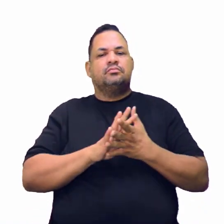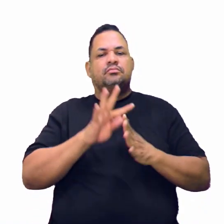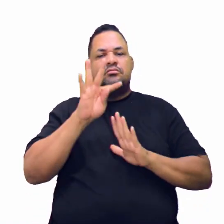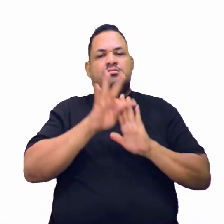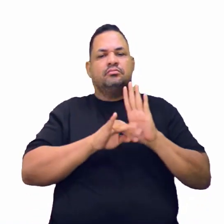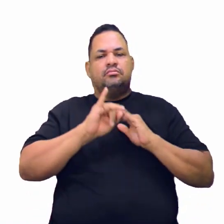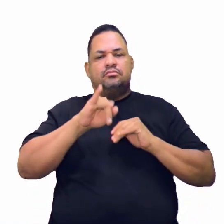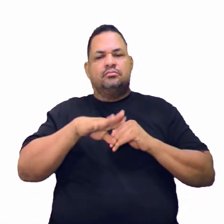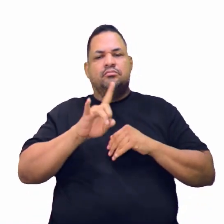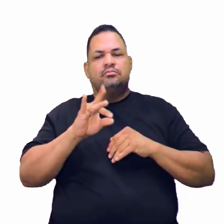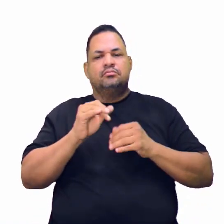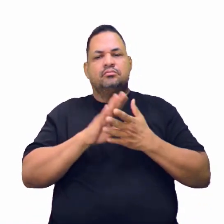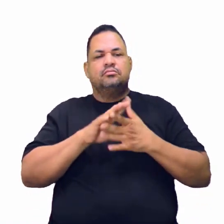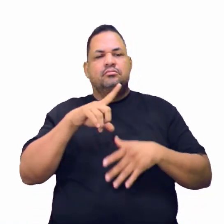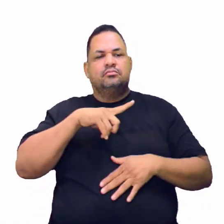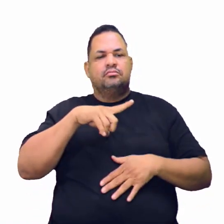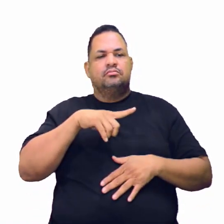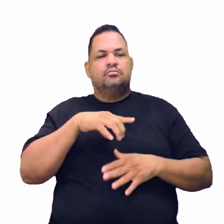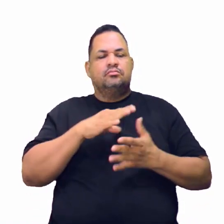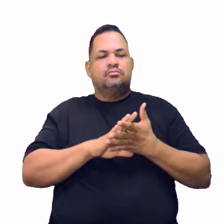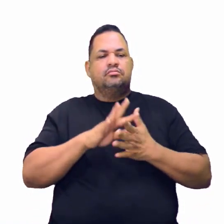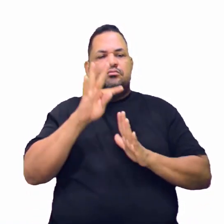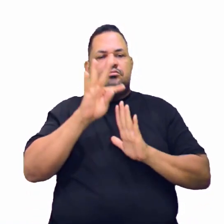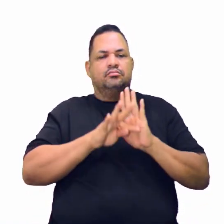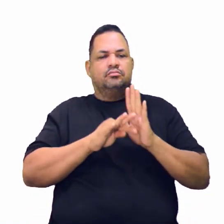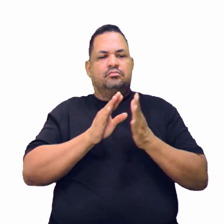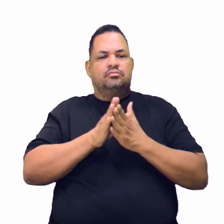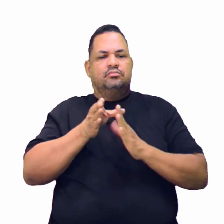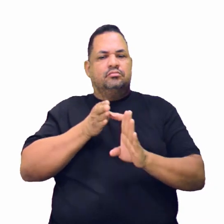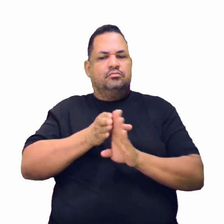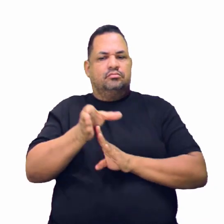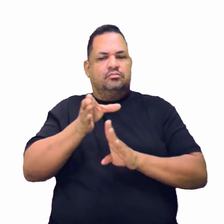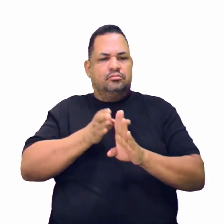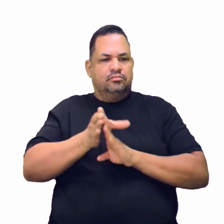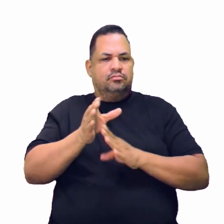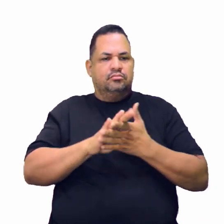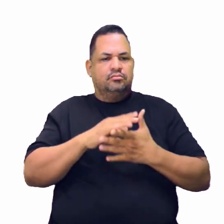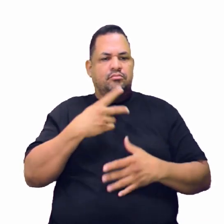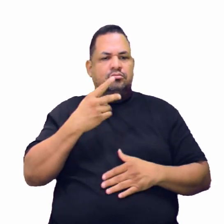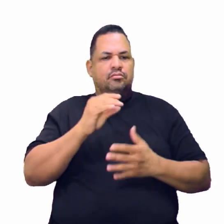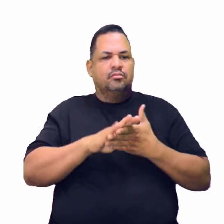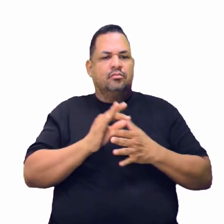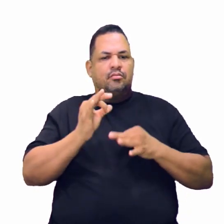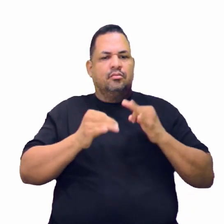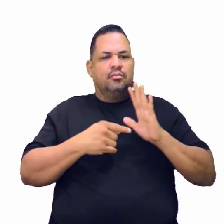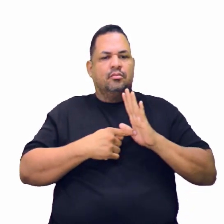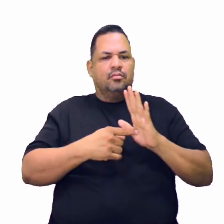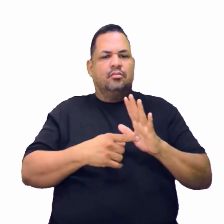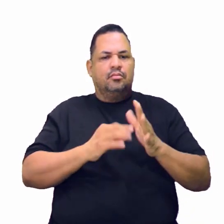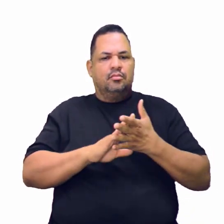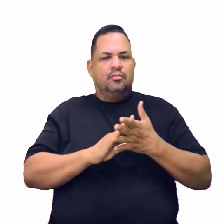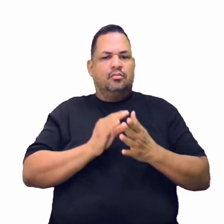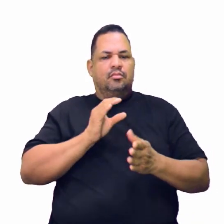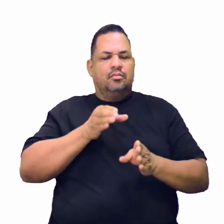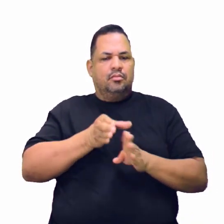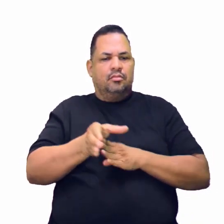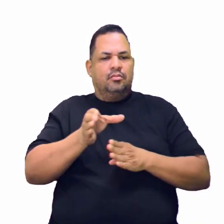texto injuntivo, também chamado de texto instrucional. 2. Indica a ordem de